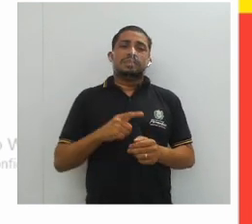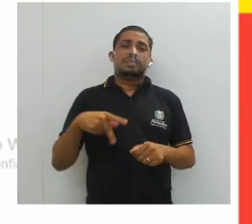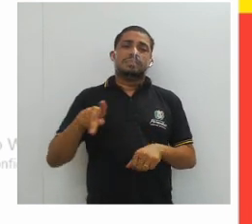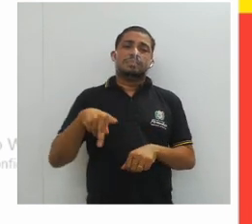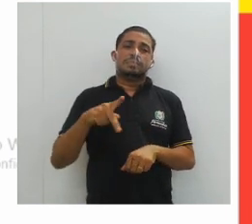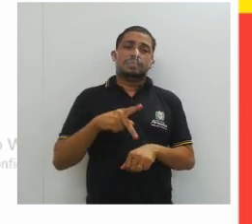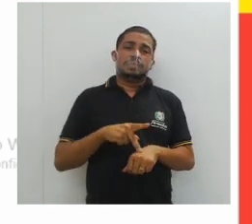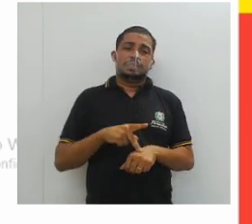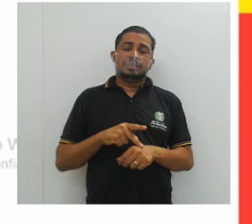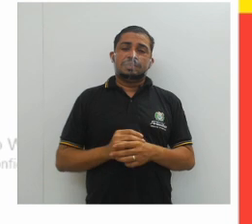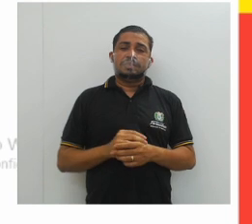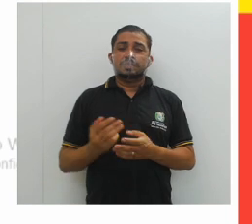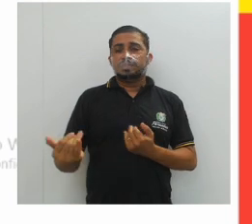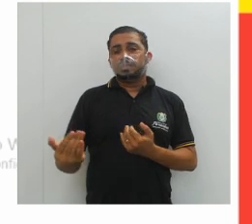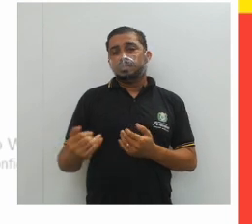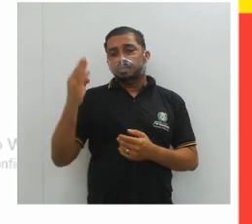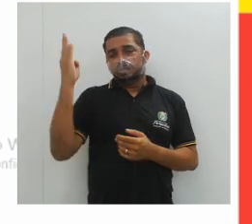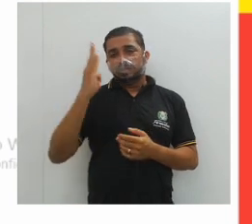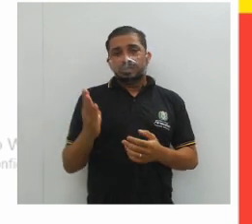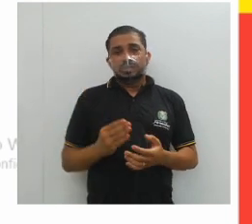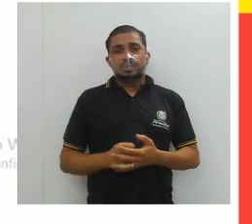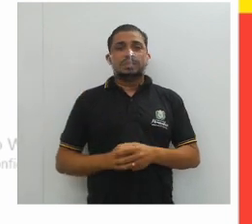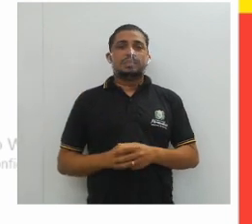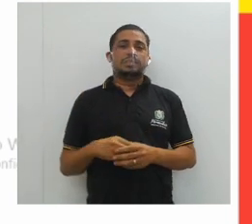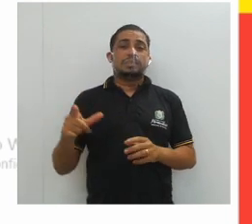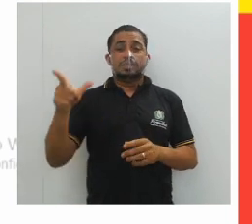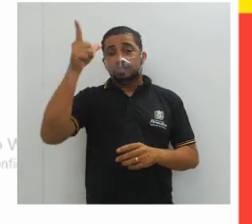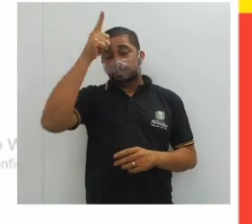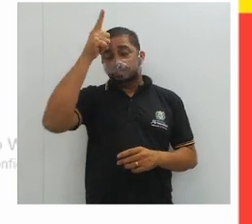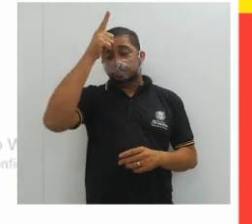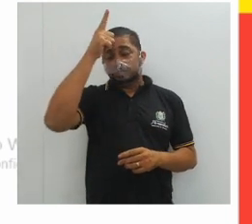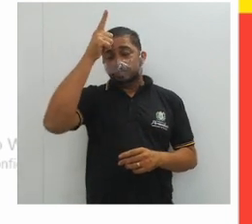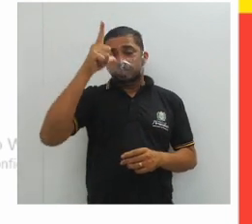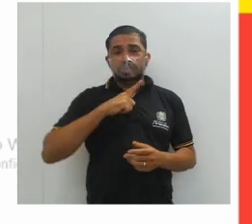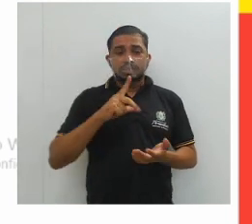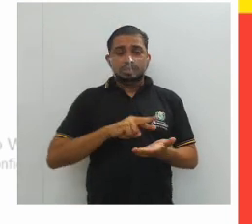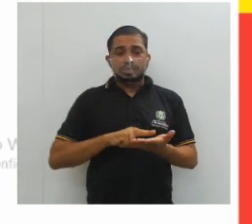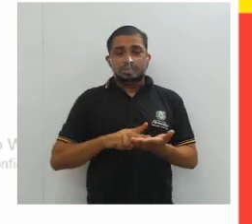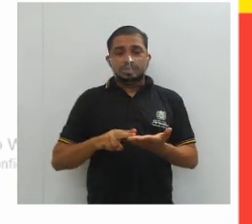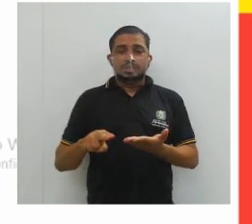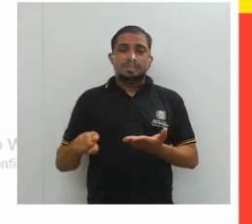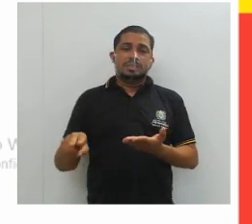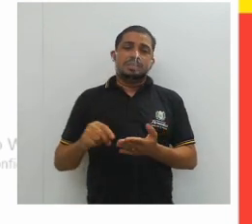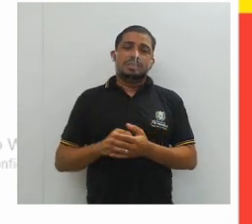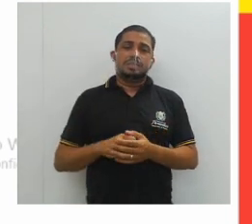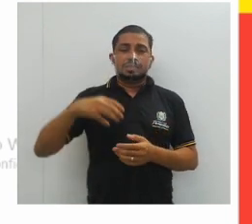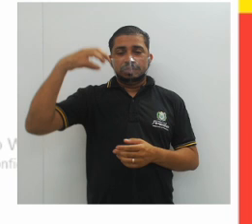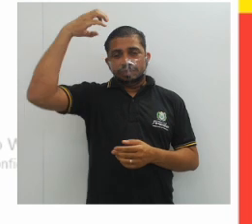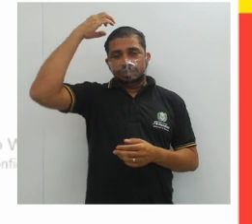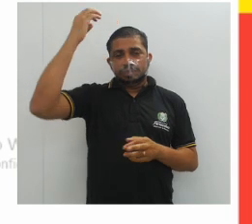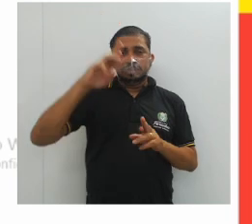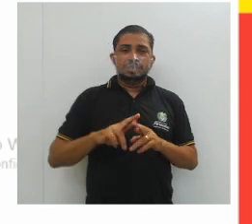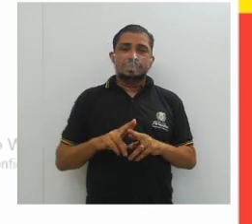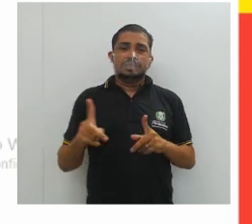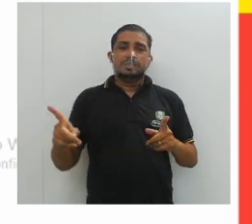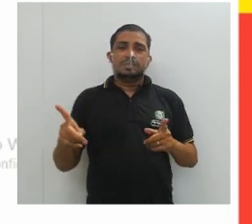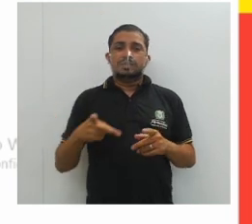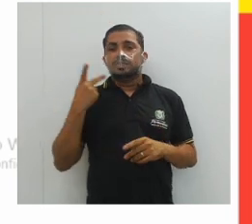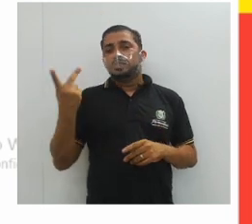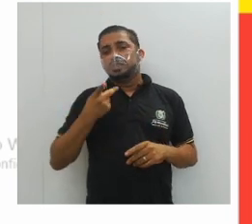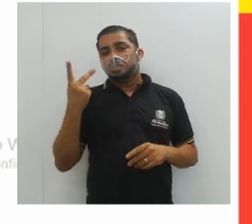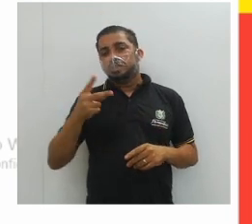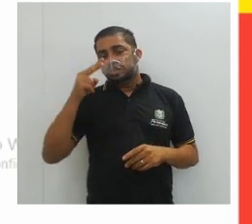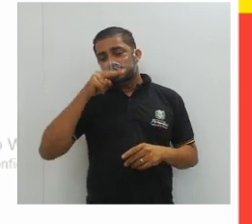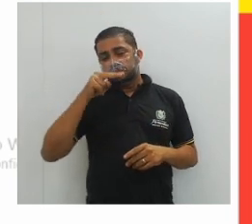mais jovem que o Brasil. Ali onde é a Alemanha hoje, haviam vários reinos diferentes. Falavam o mesmo idioma, mas